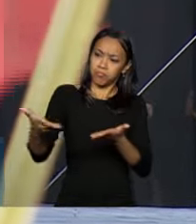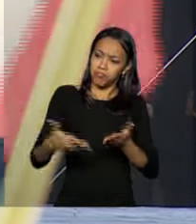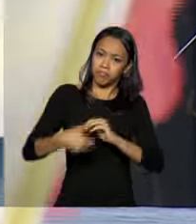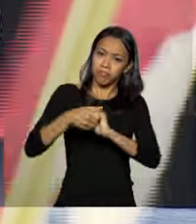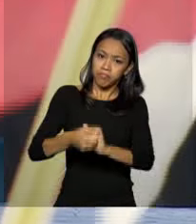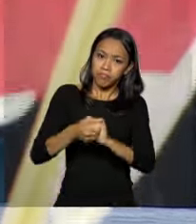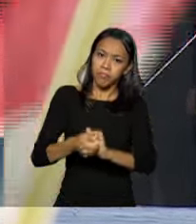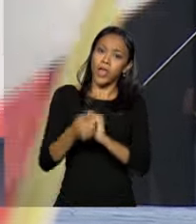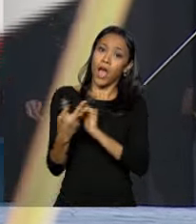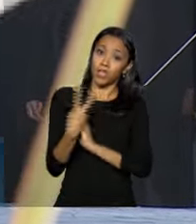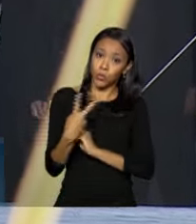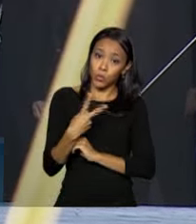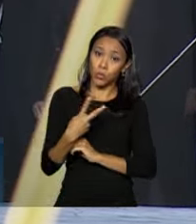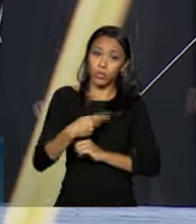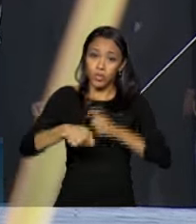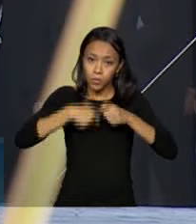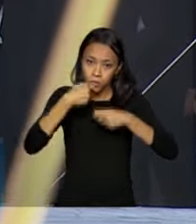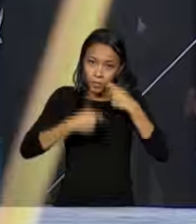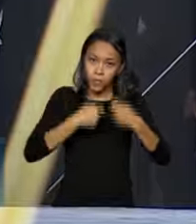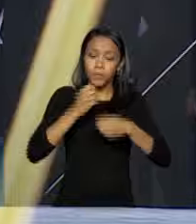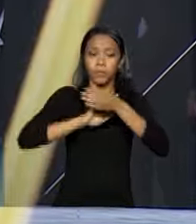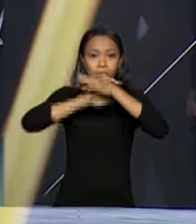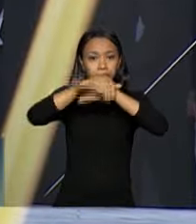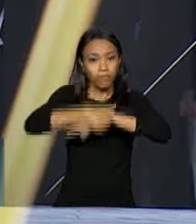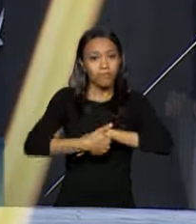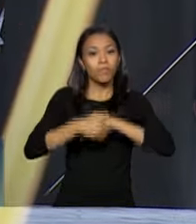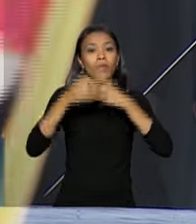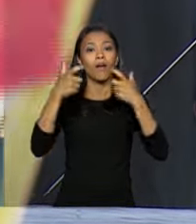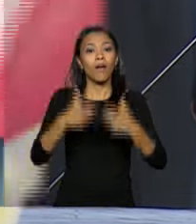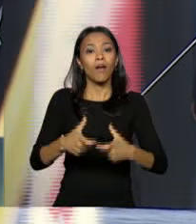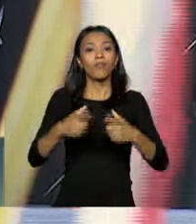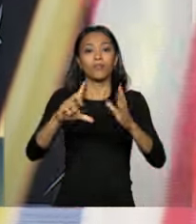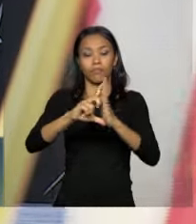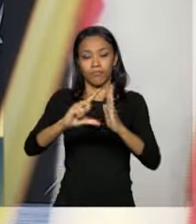tiveram um jantar de trabalho no Palácio da Alvorada.